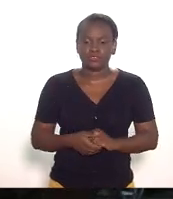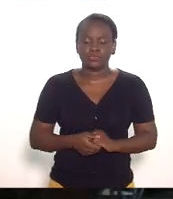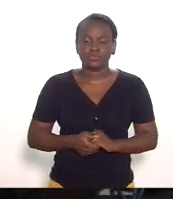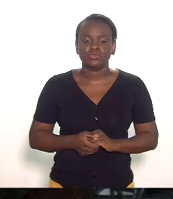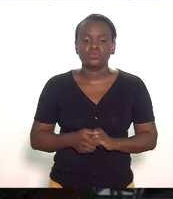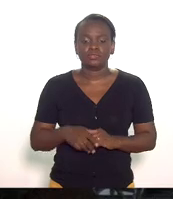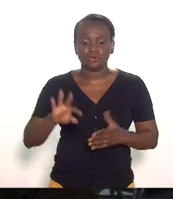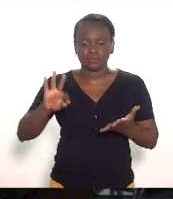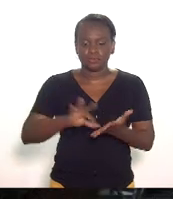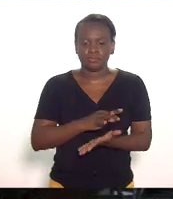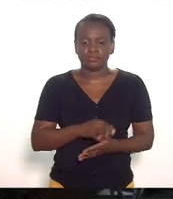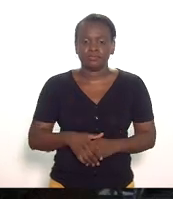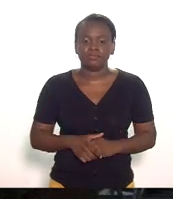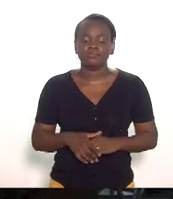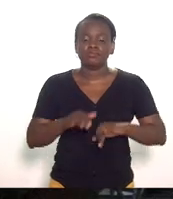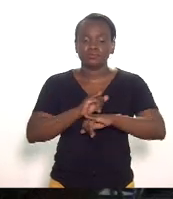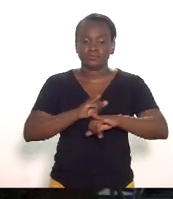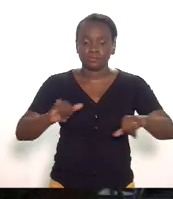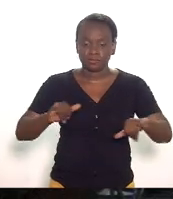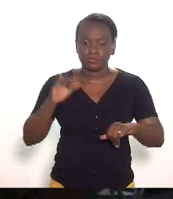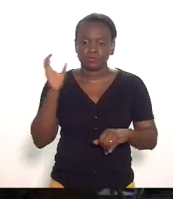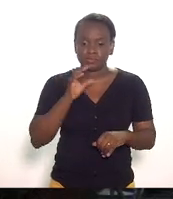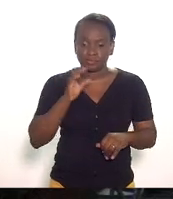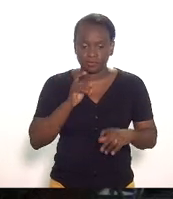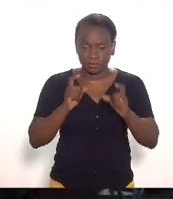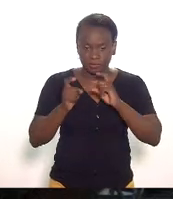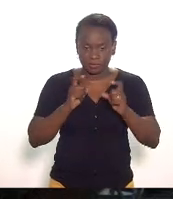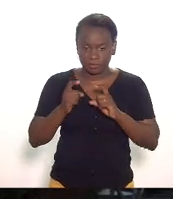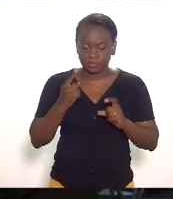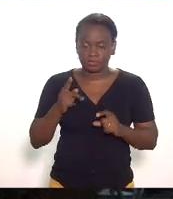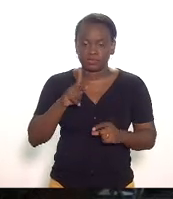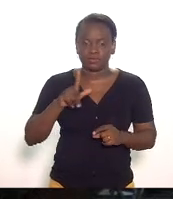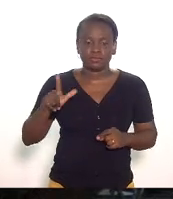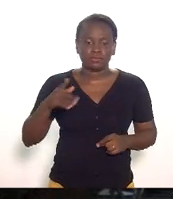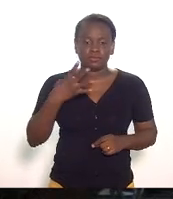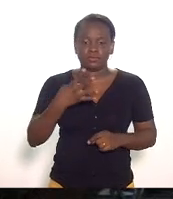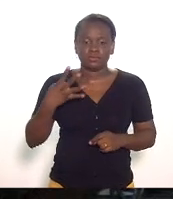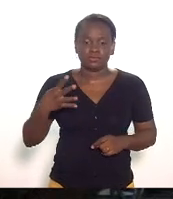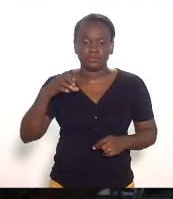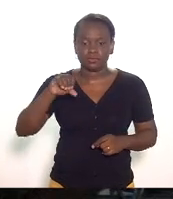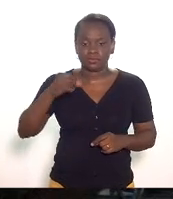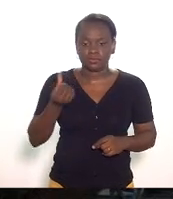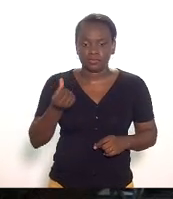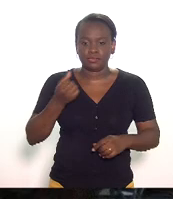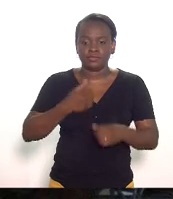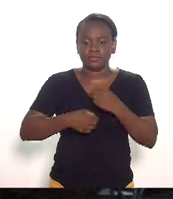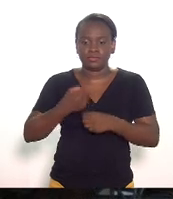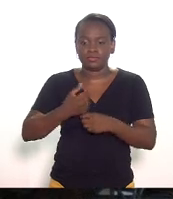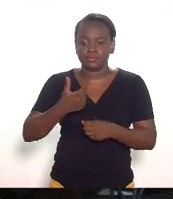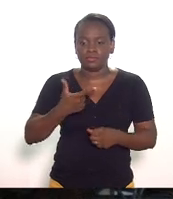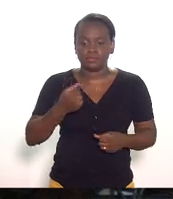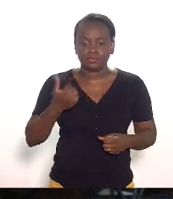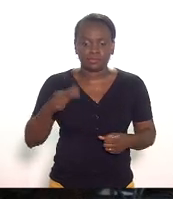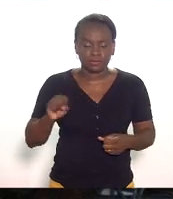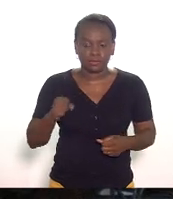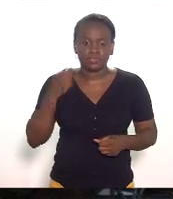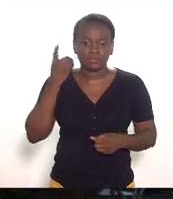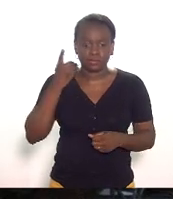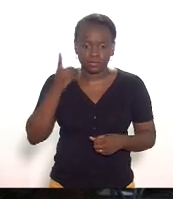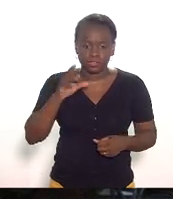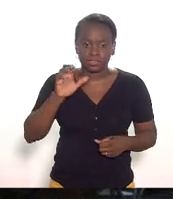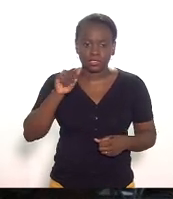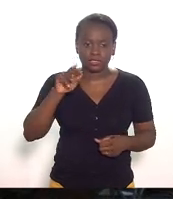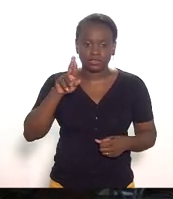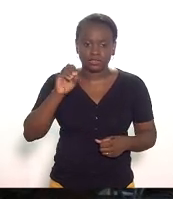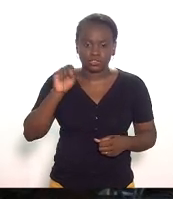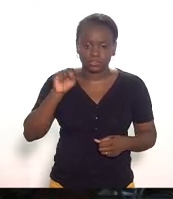Vai autógrafo. Anuncio em regime de urgência em discussão única projeto de lei 4496 de 18, de autoria dos deputados Carlos Mink